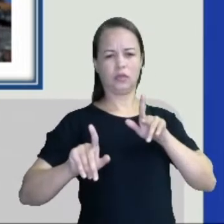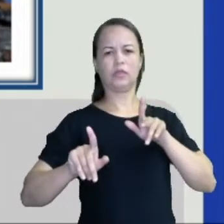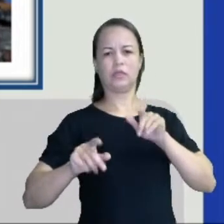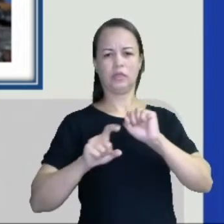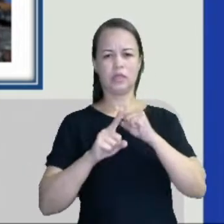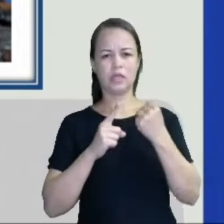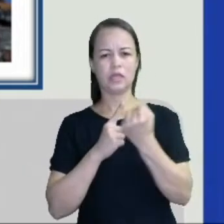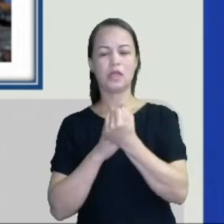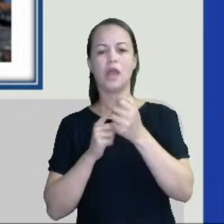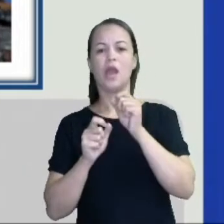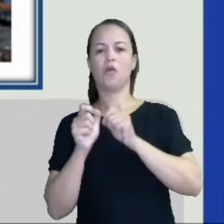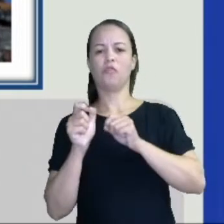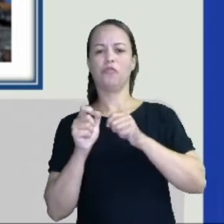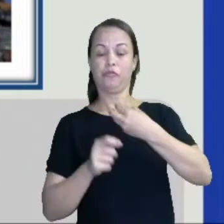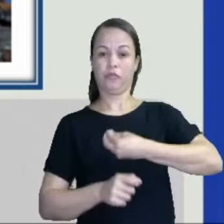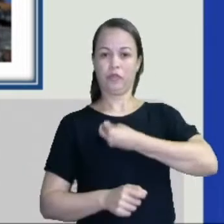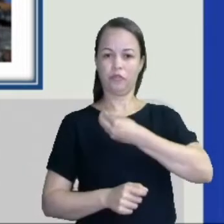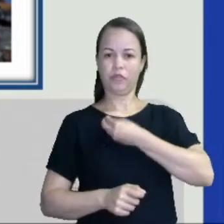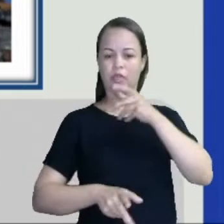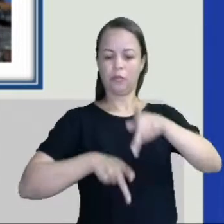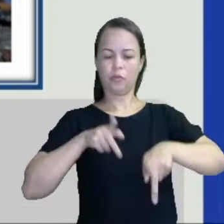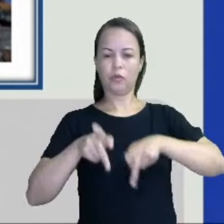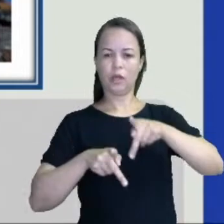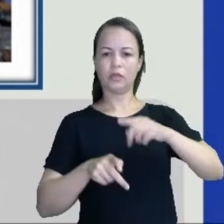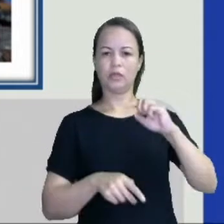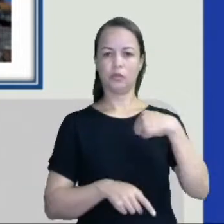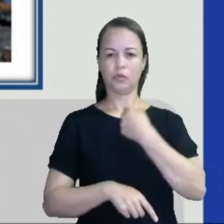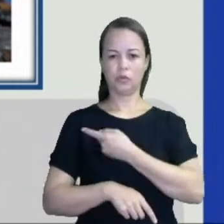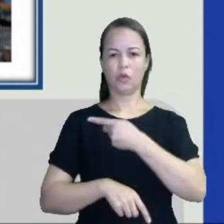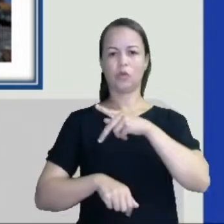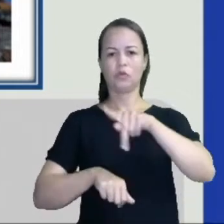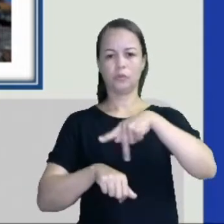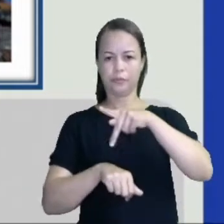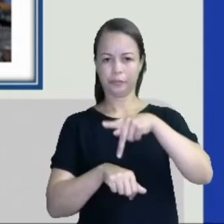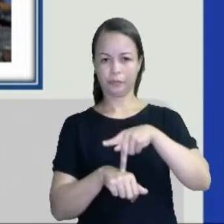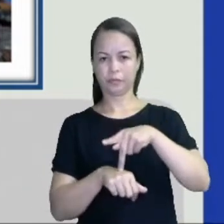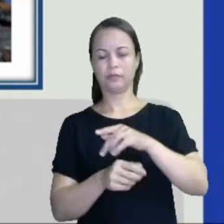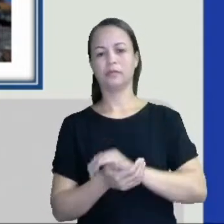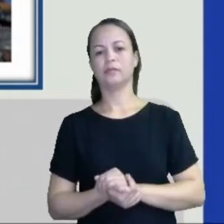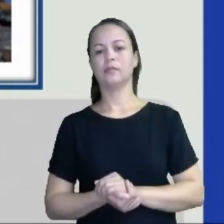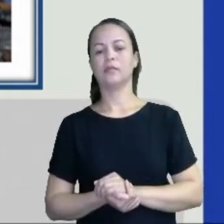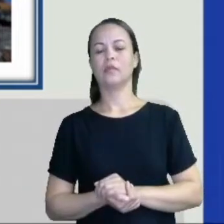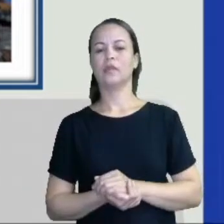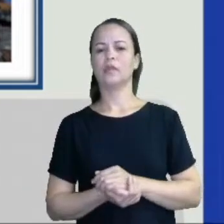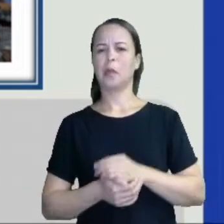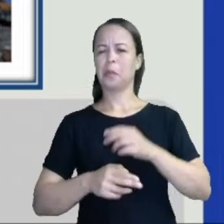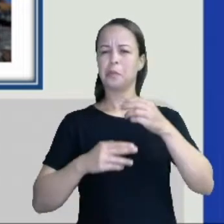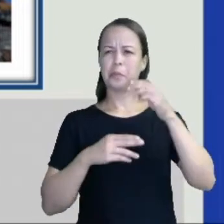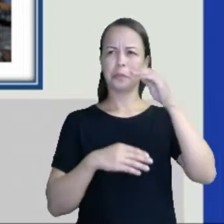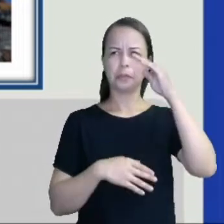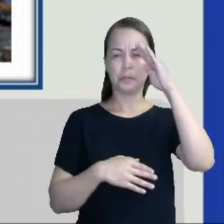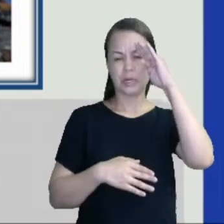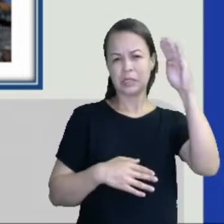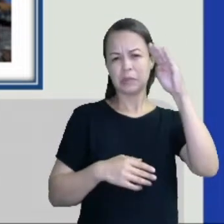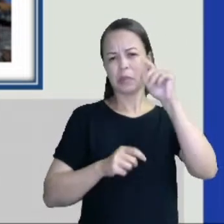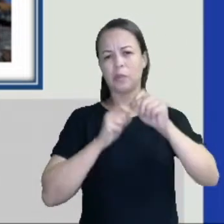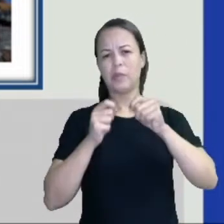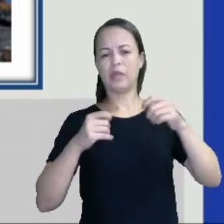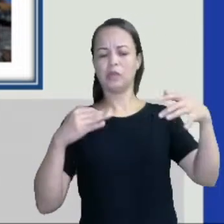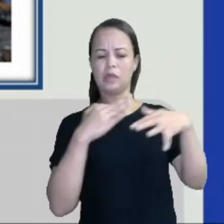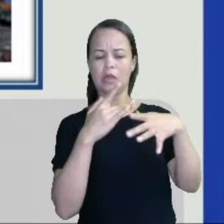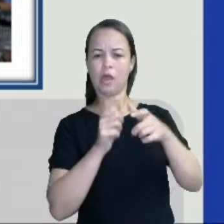pela população do nosso país. Em algumas cidades, principalmente nos maiores centros